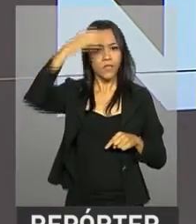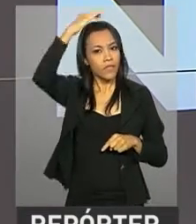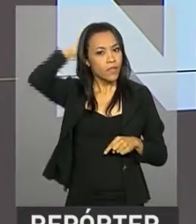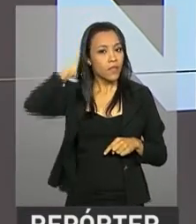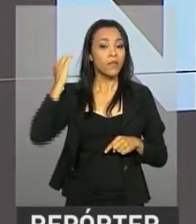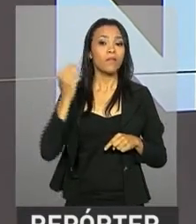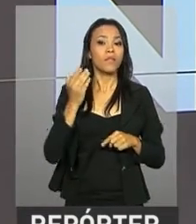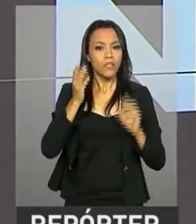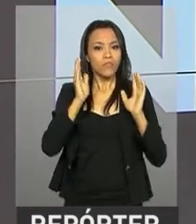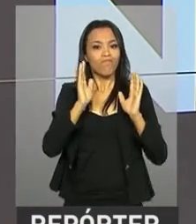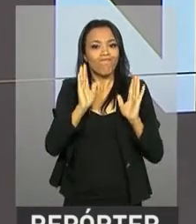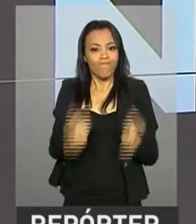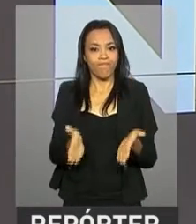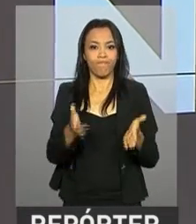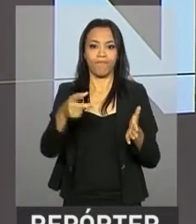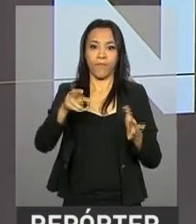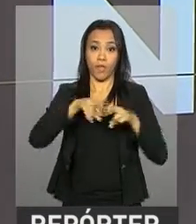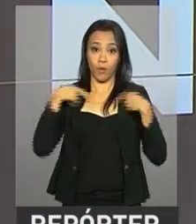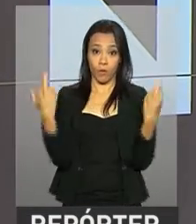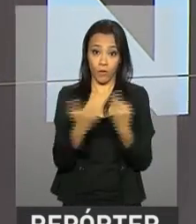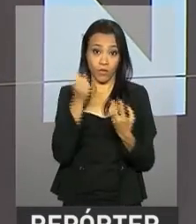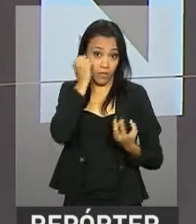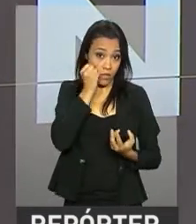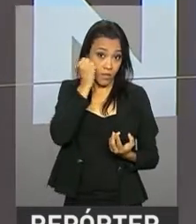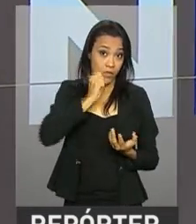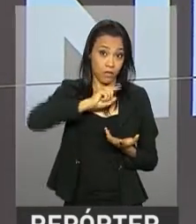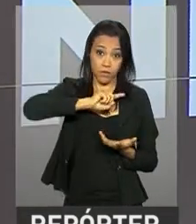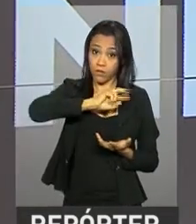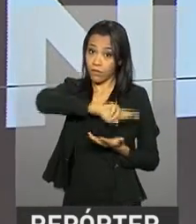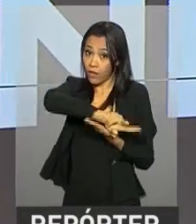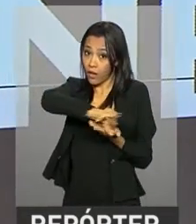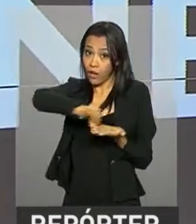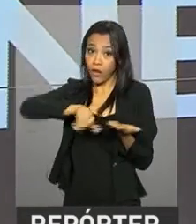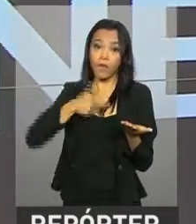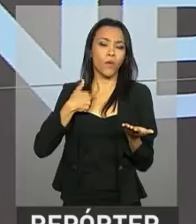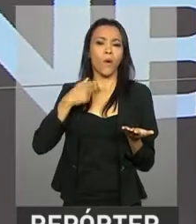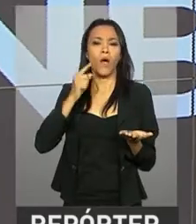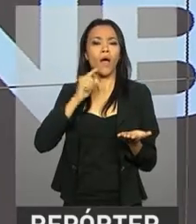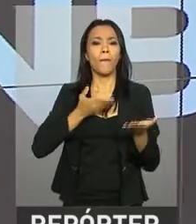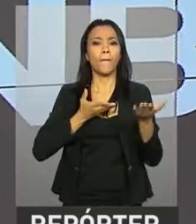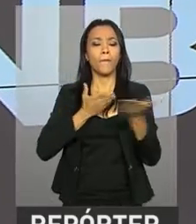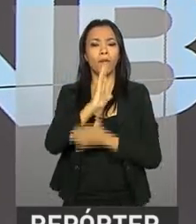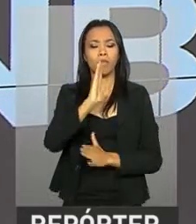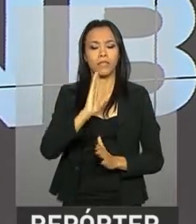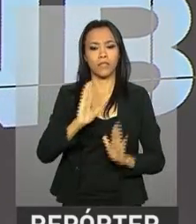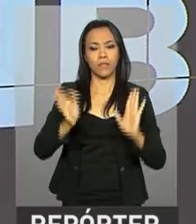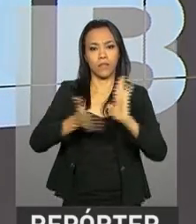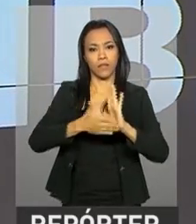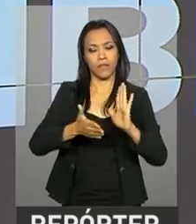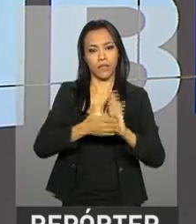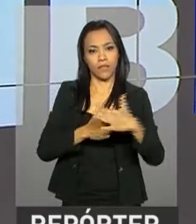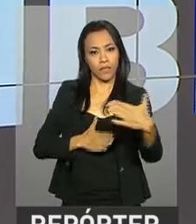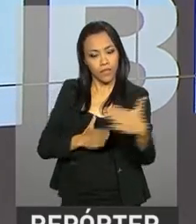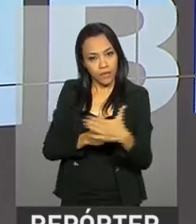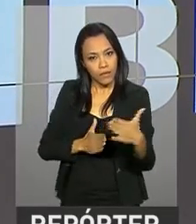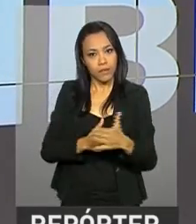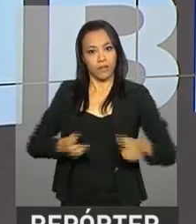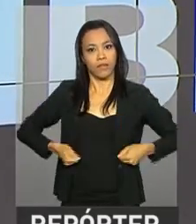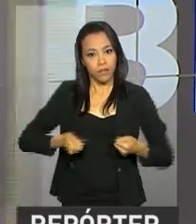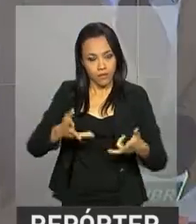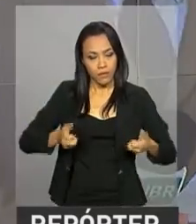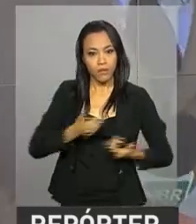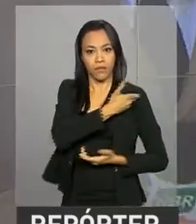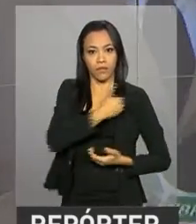se reuniu com os senadores para falar sobre a importância da aprovação da medida que limita os gastos públicos.